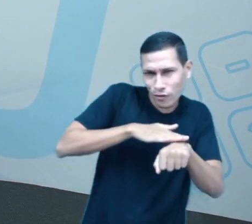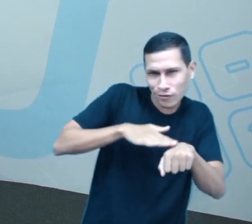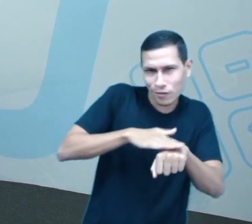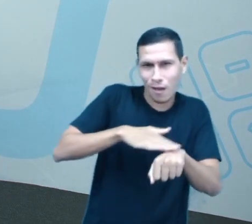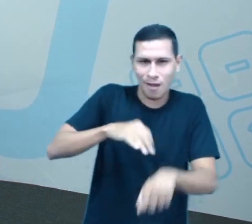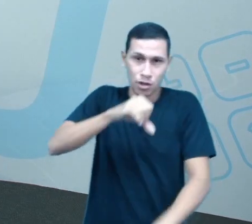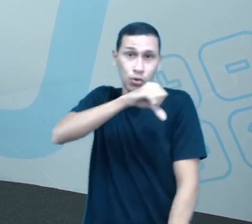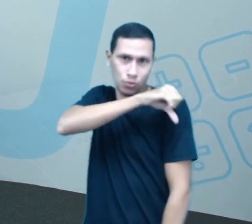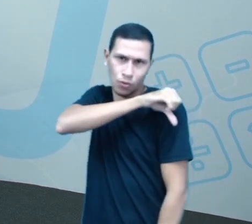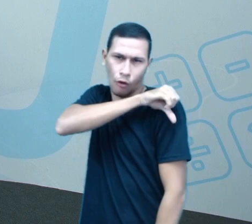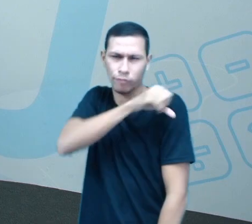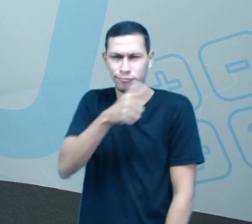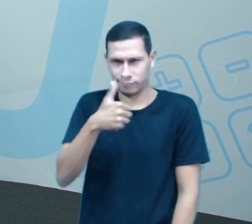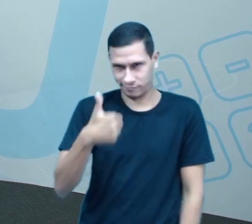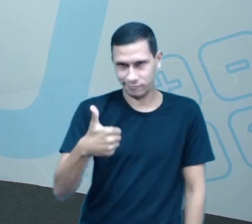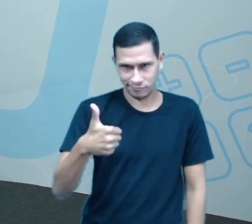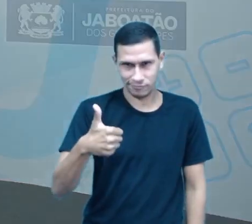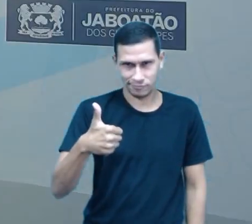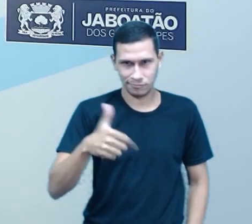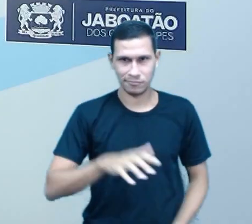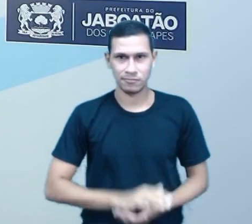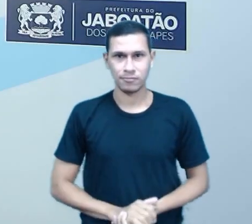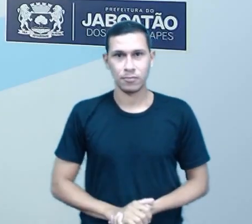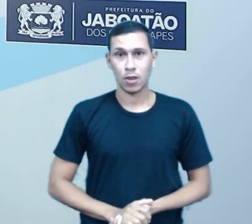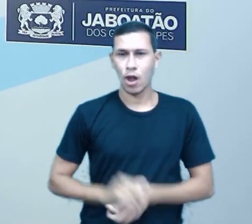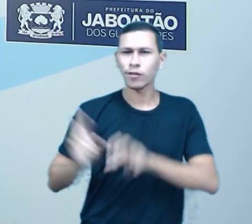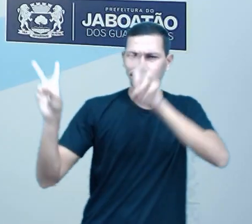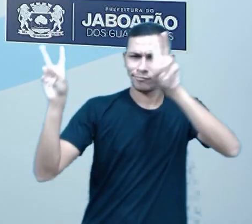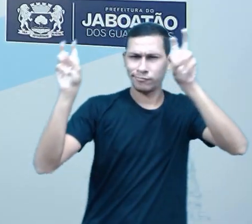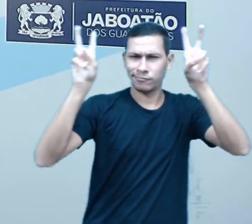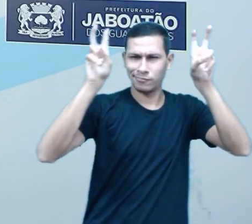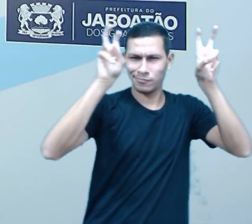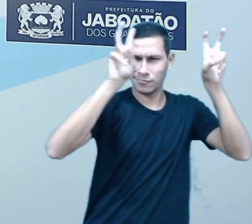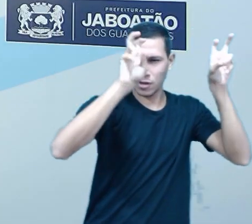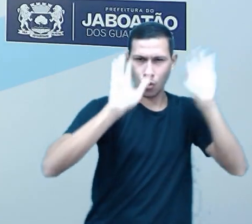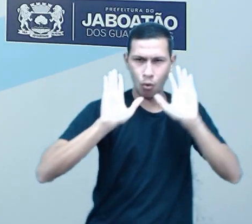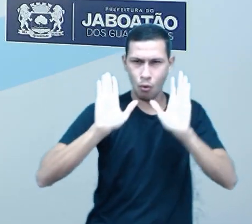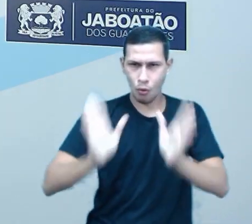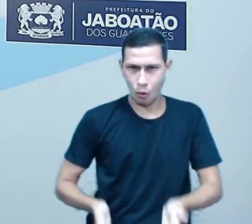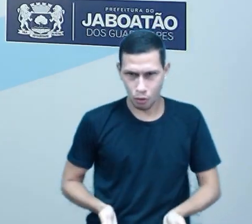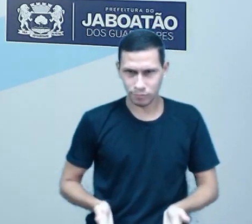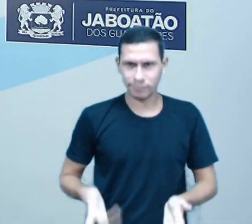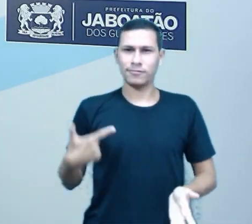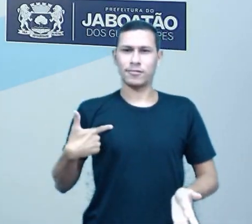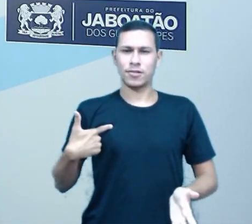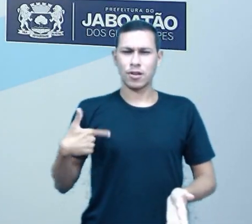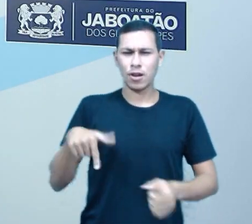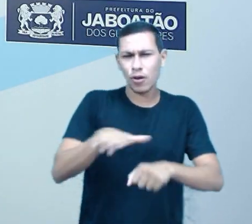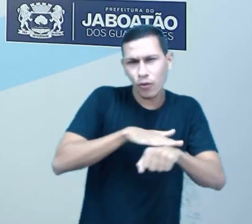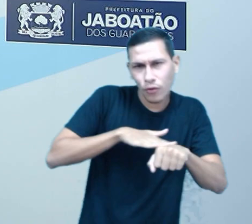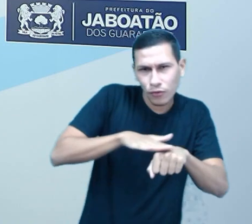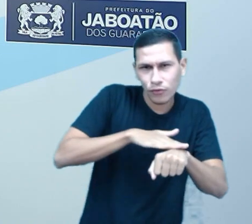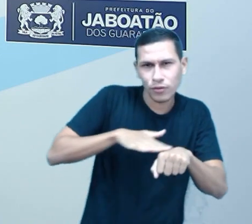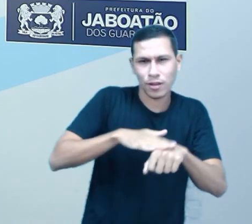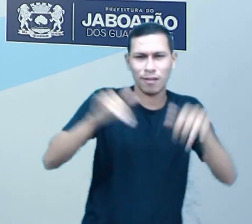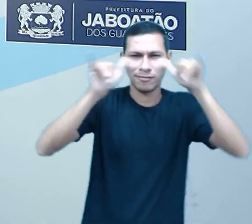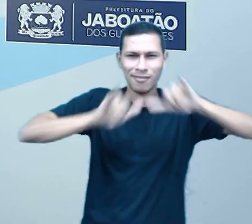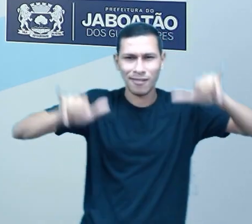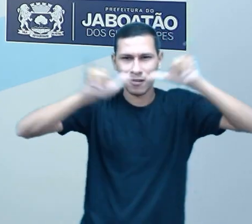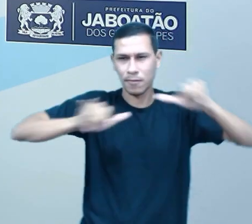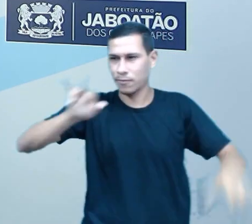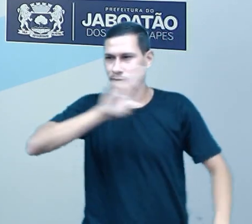anos. Nosso assunto hoje vai ser sobre a proclamação da República e seus